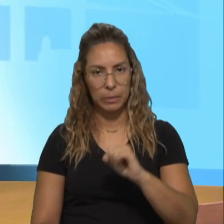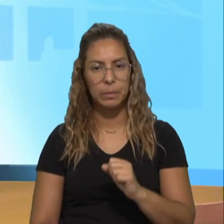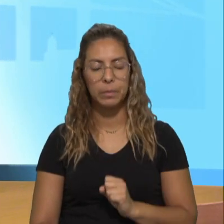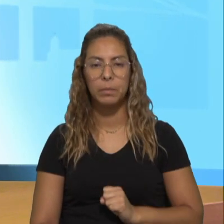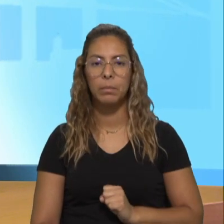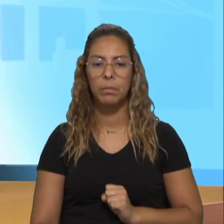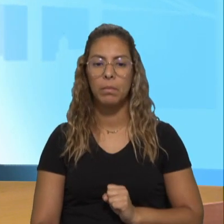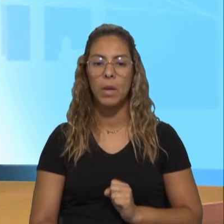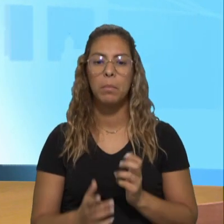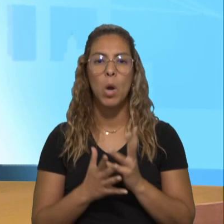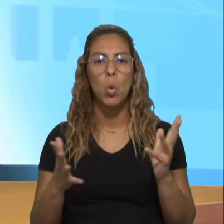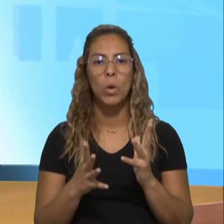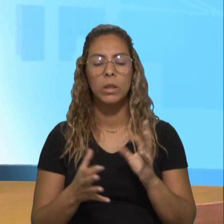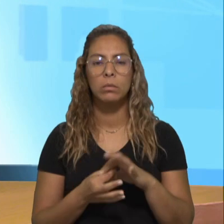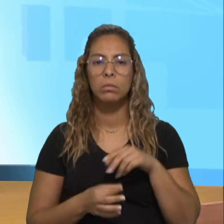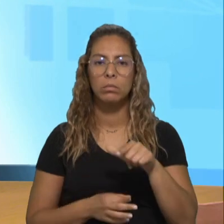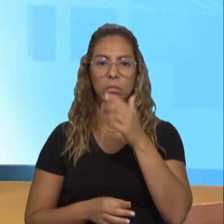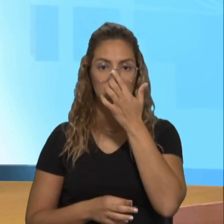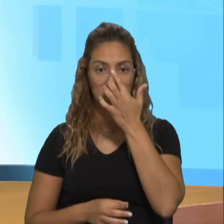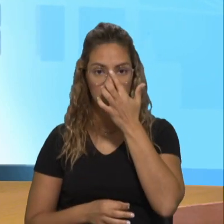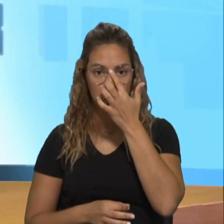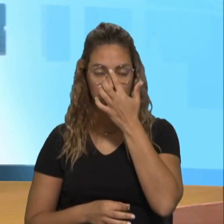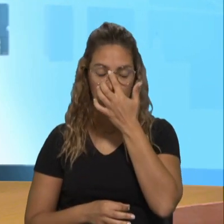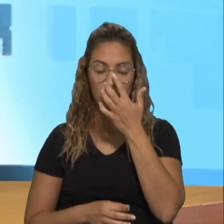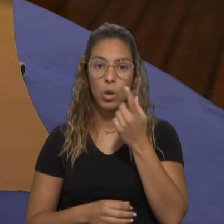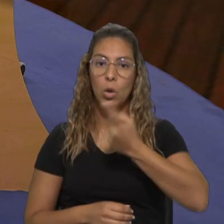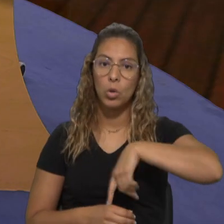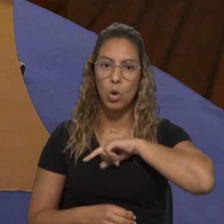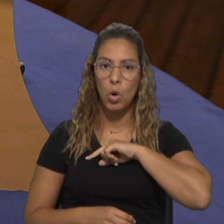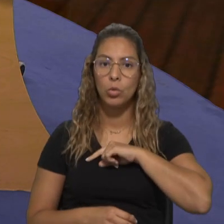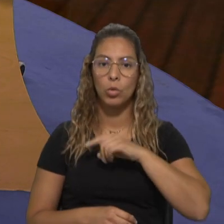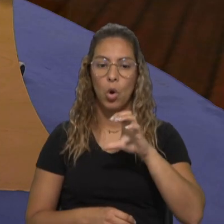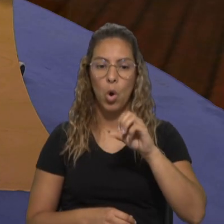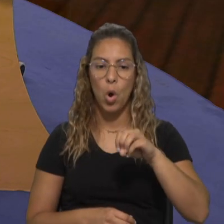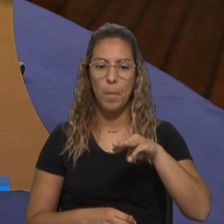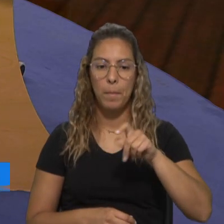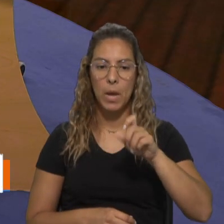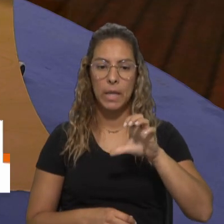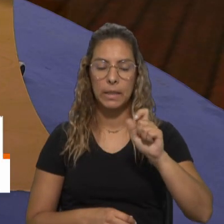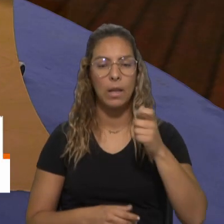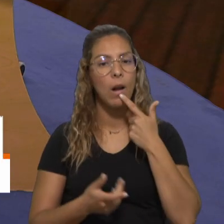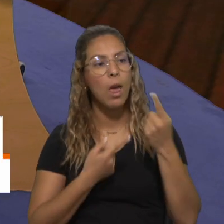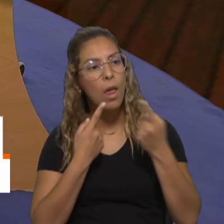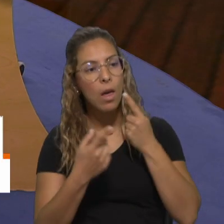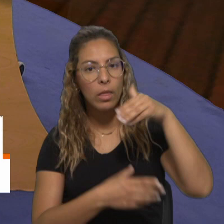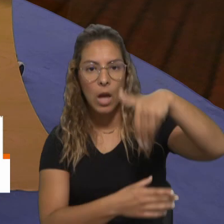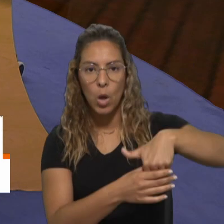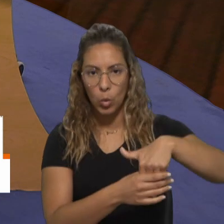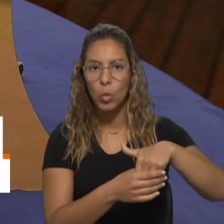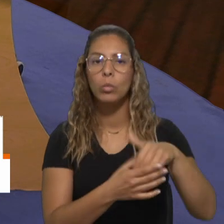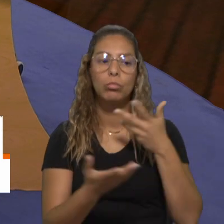Muitas vezes, e isso é uma das coisas que nós às vezes falávamos na Comece, eu sinto